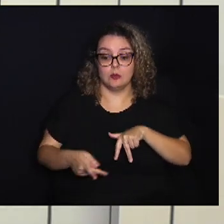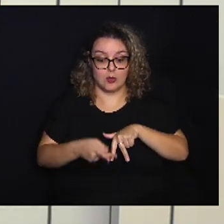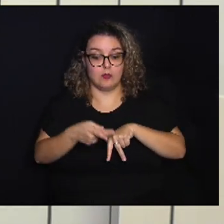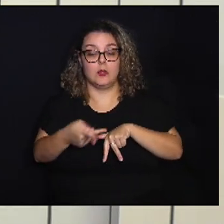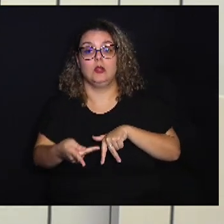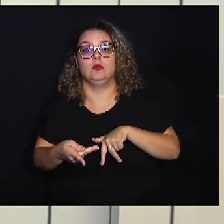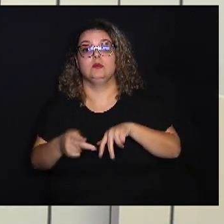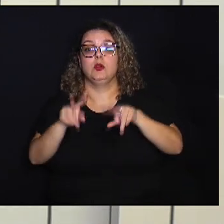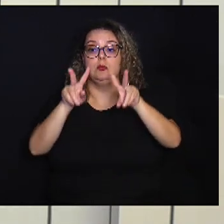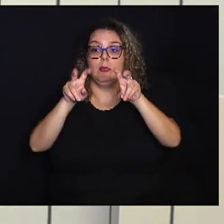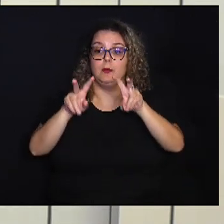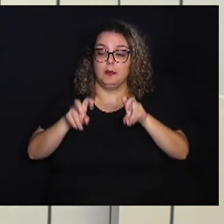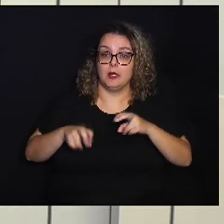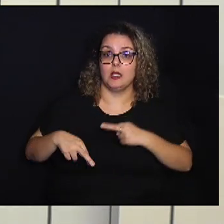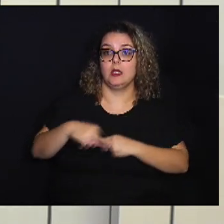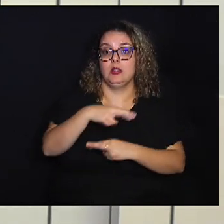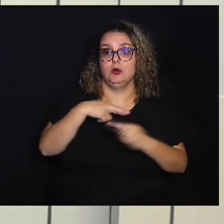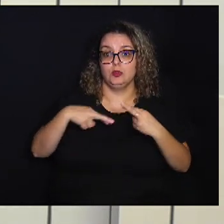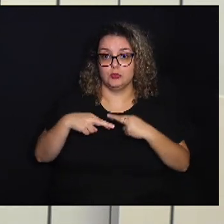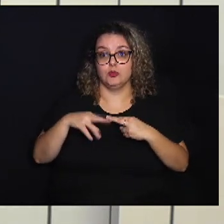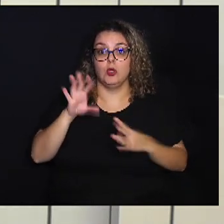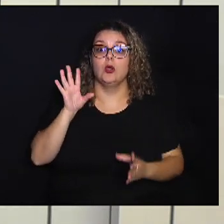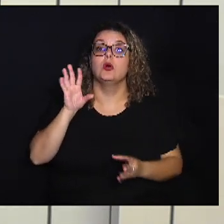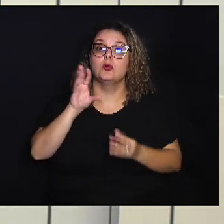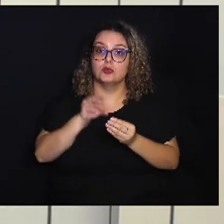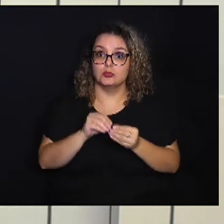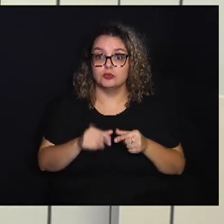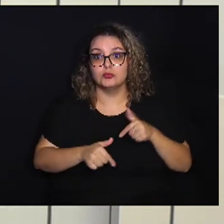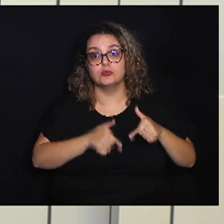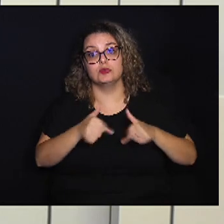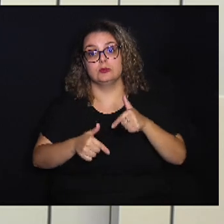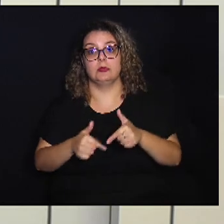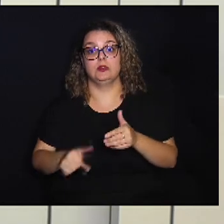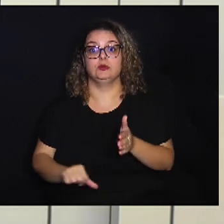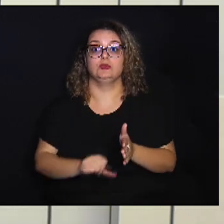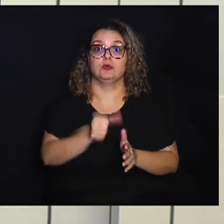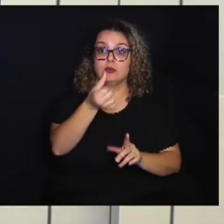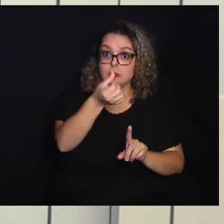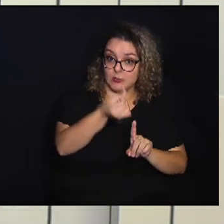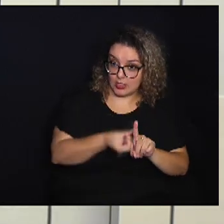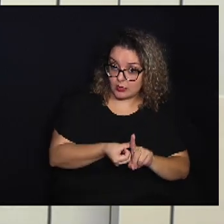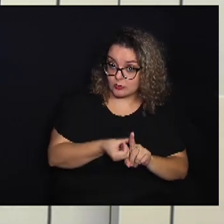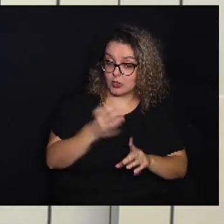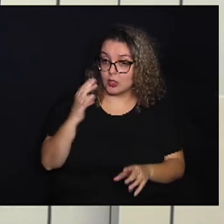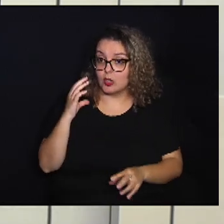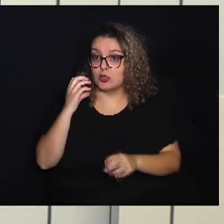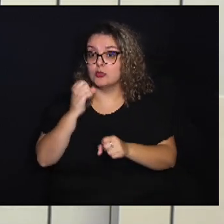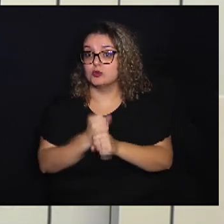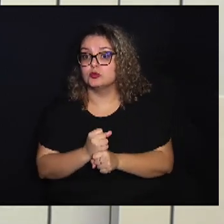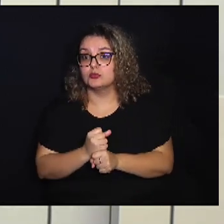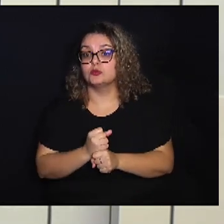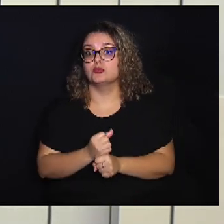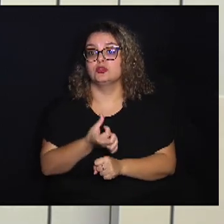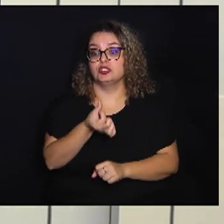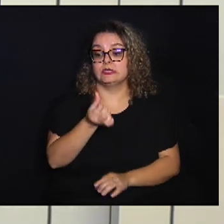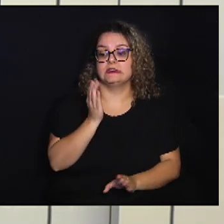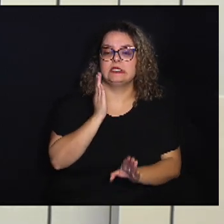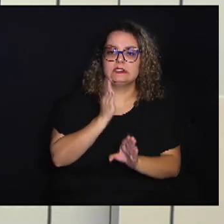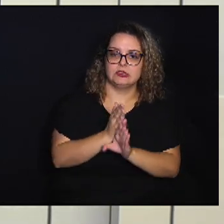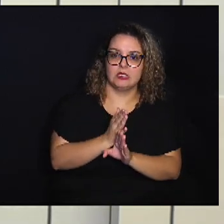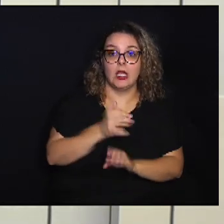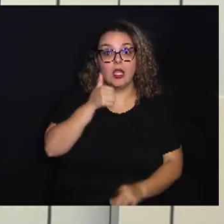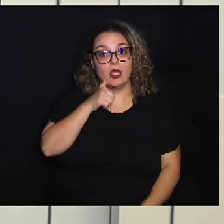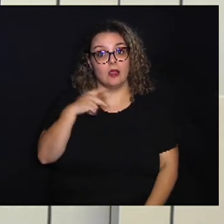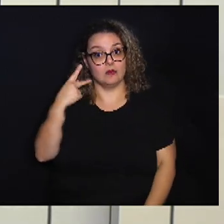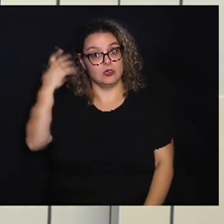sobre temas correlatos, concluiu os trabalhos do primeiro semestre, com um total de 6 encontros. A vereadora